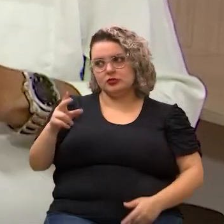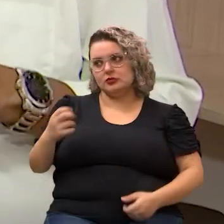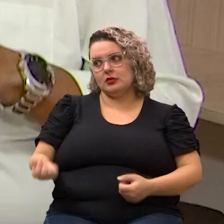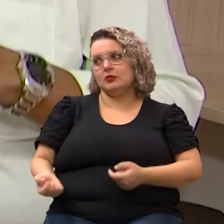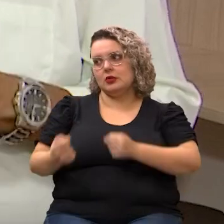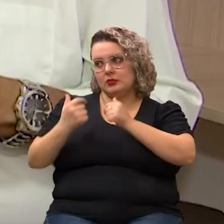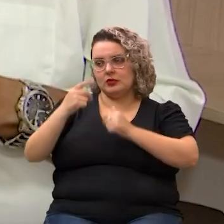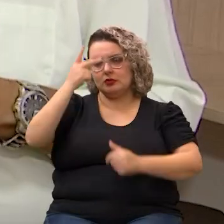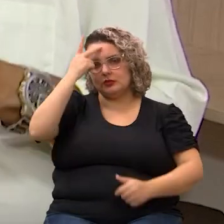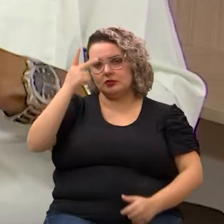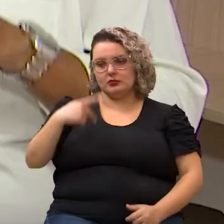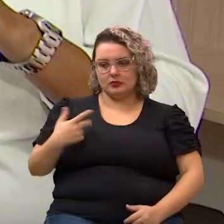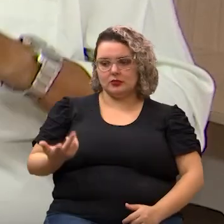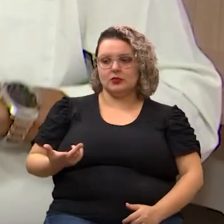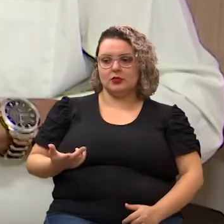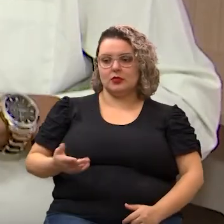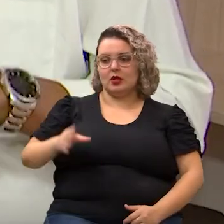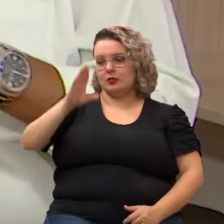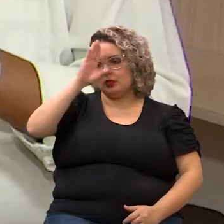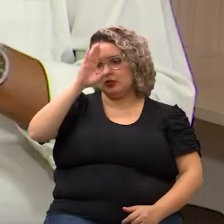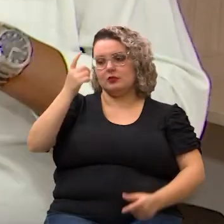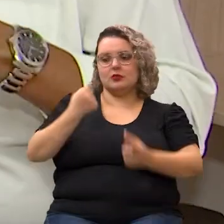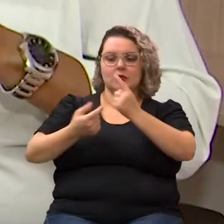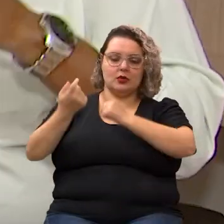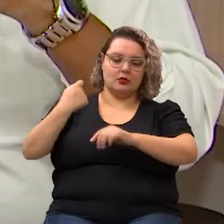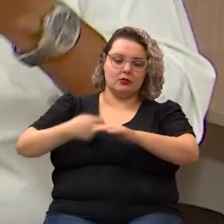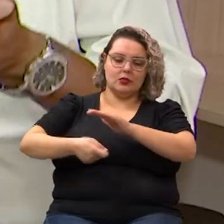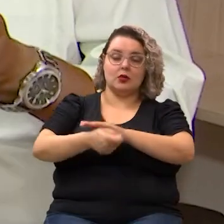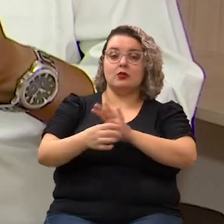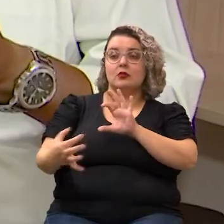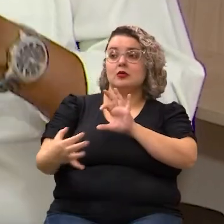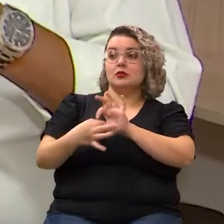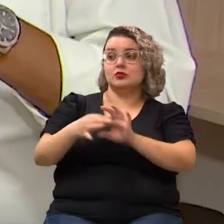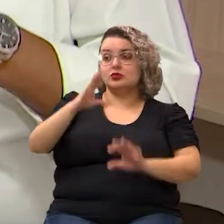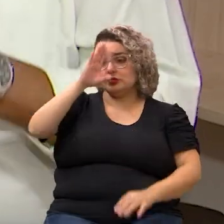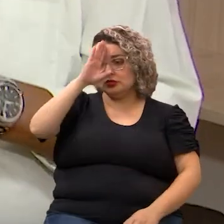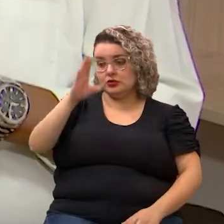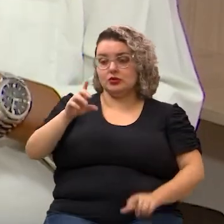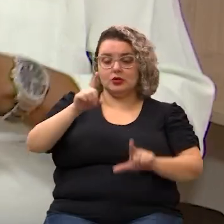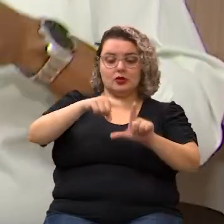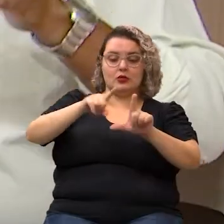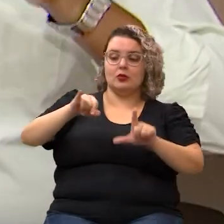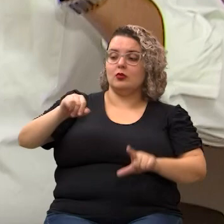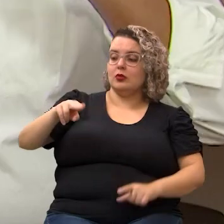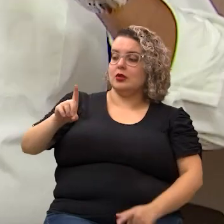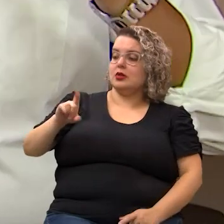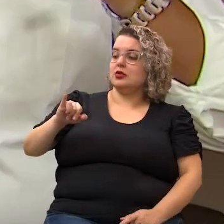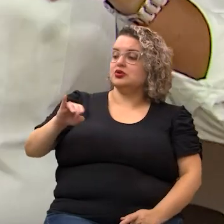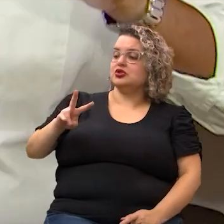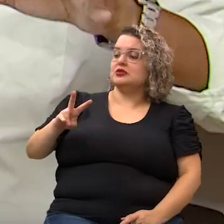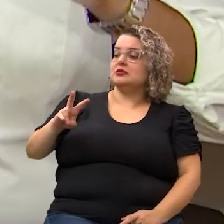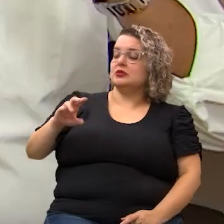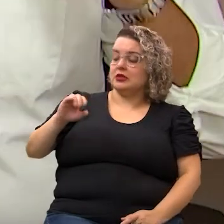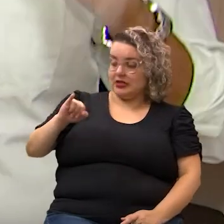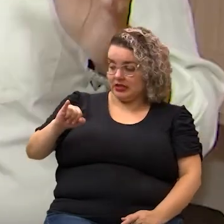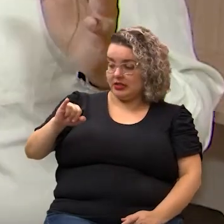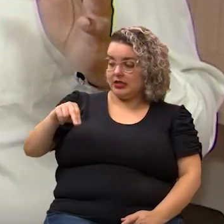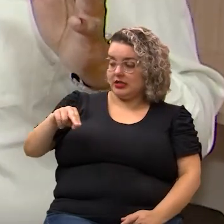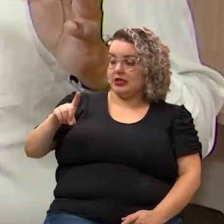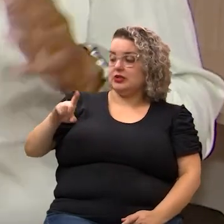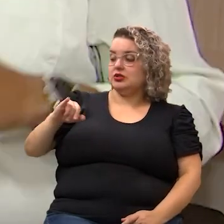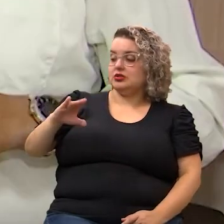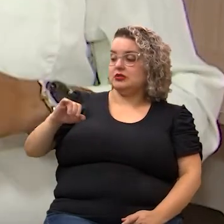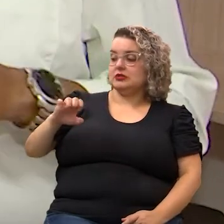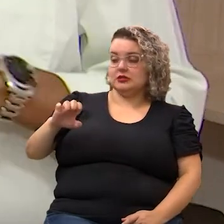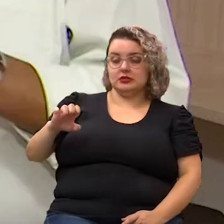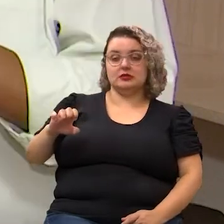vezes as pessoas, principalmente investidores que têm um vínculo mais direto com o índice, acompanham e ficam muito